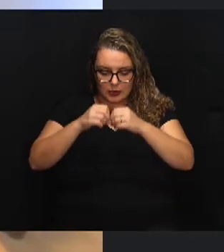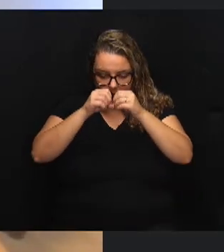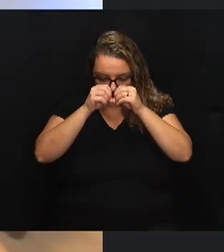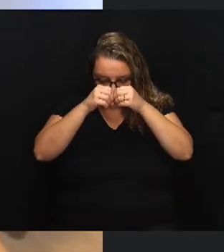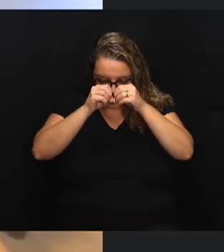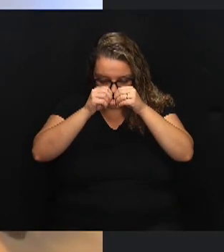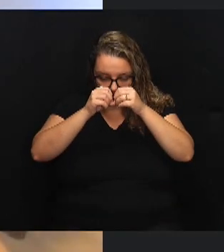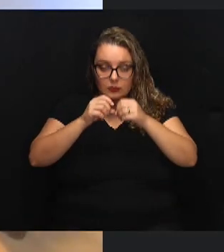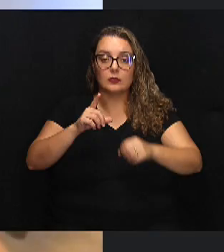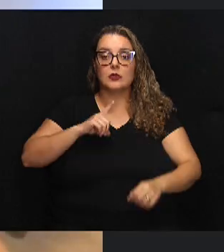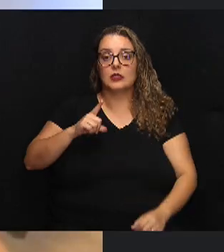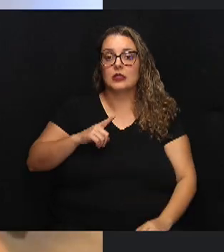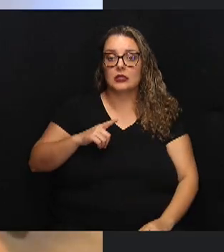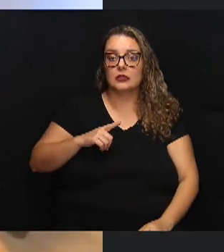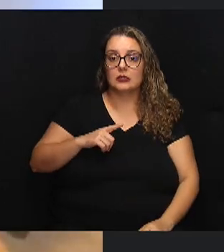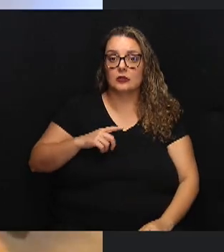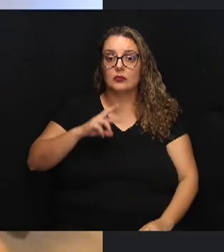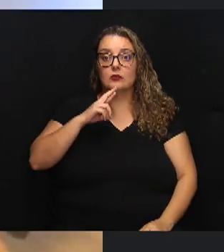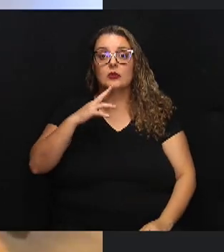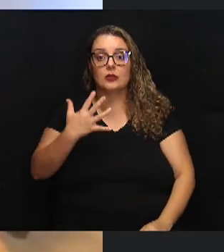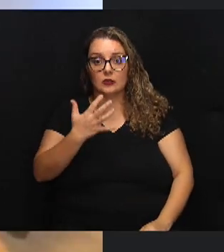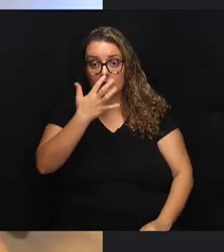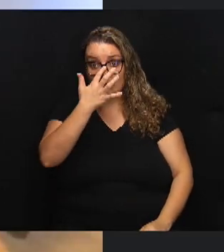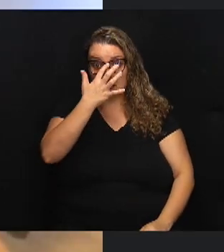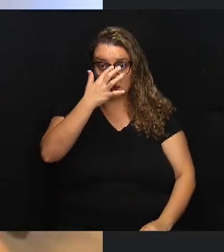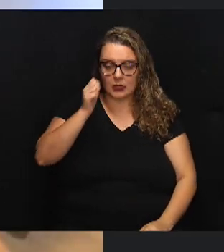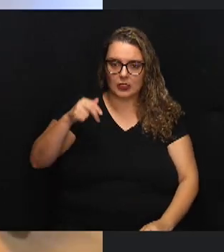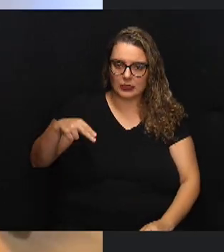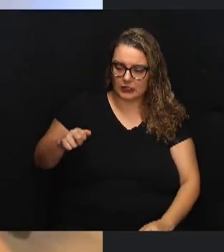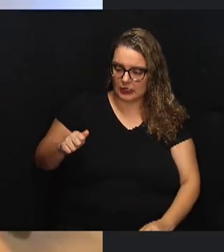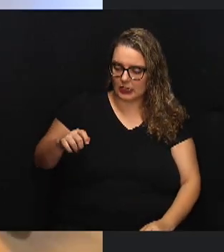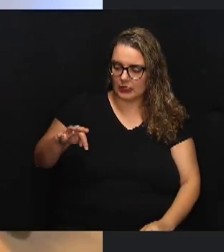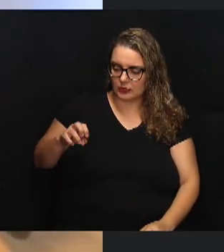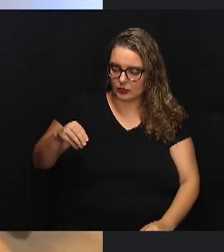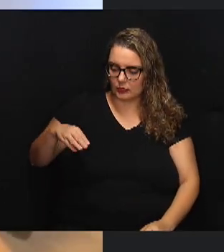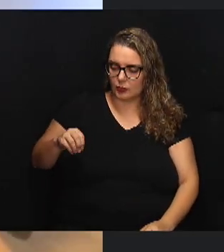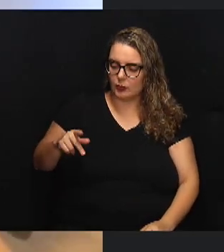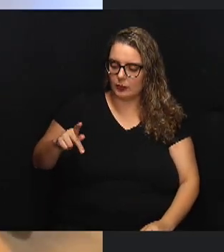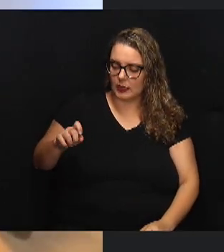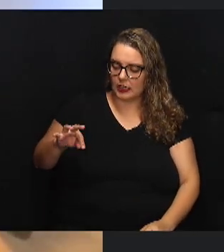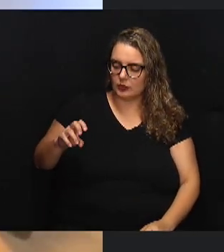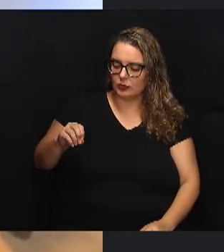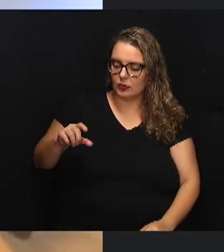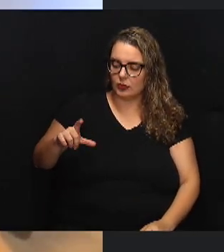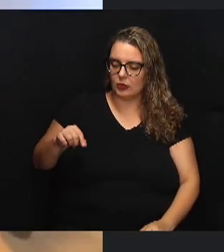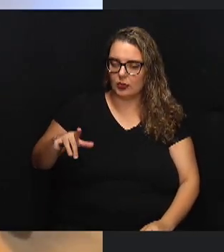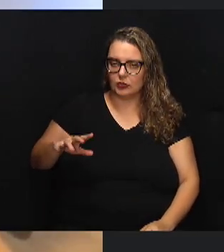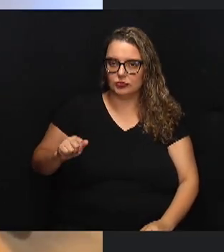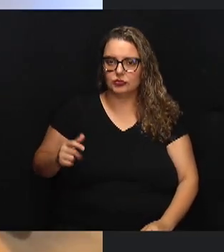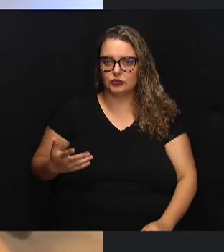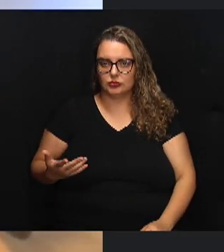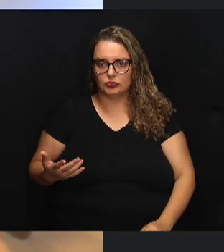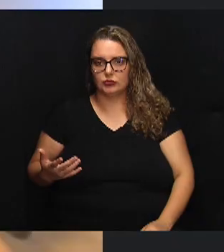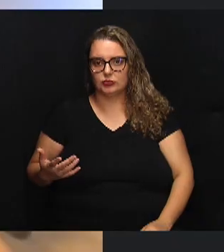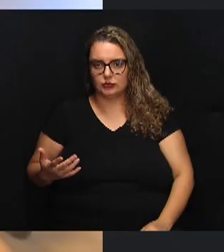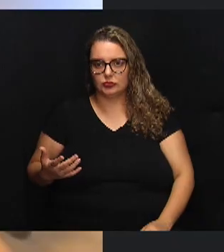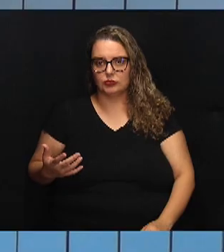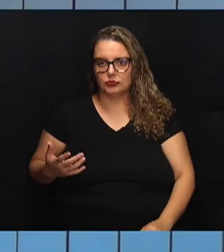para a gente ter um resultado anatomopatológico adequado. É um procedimento rápido,